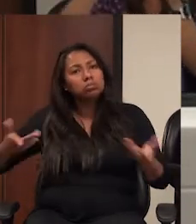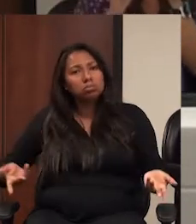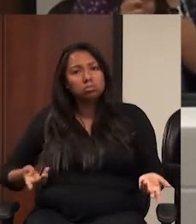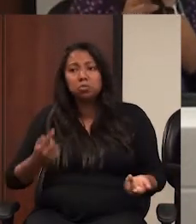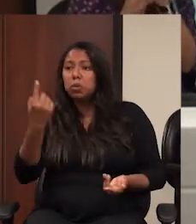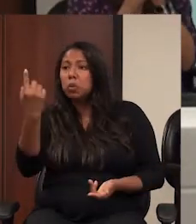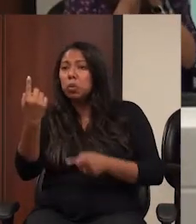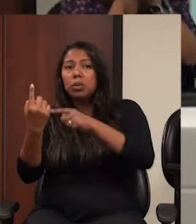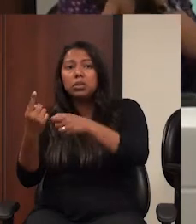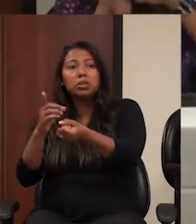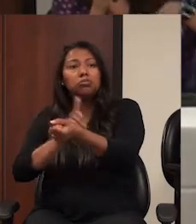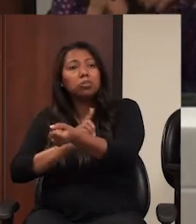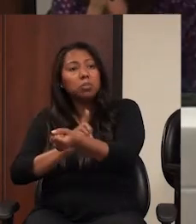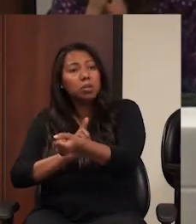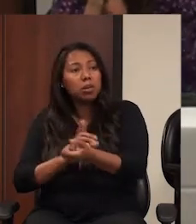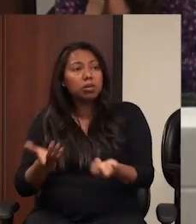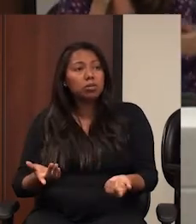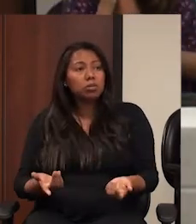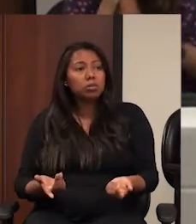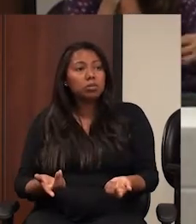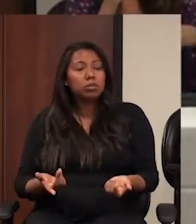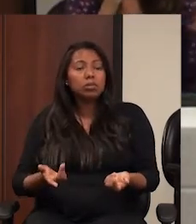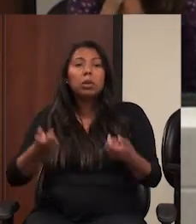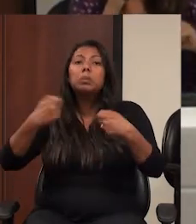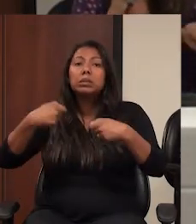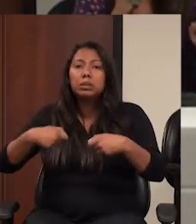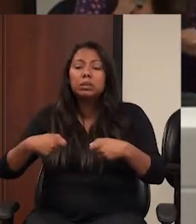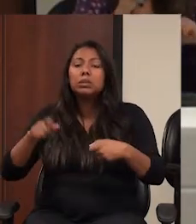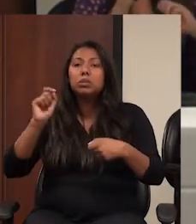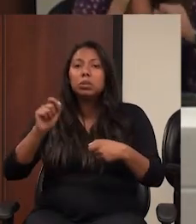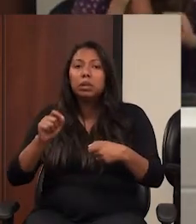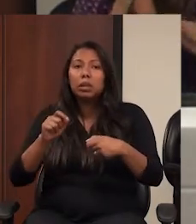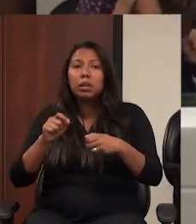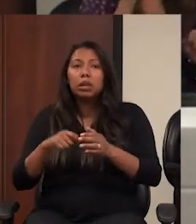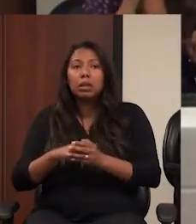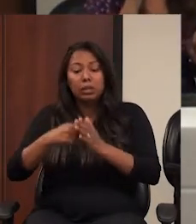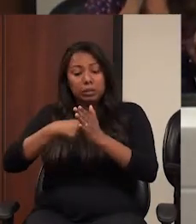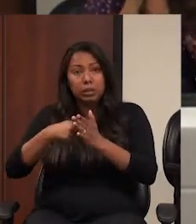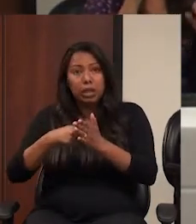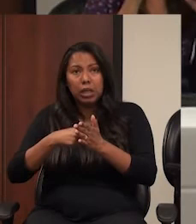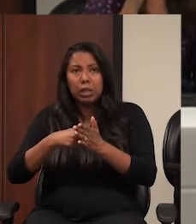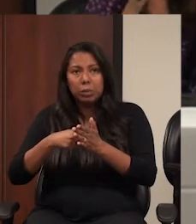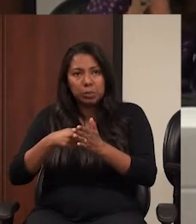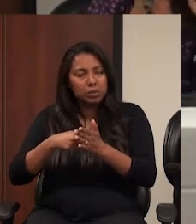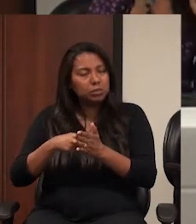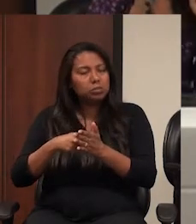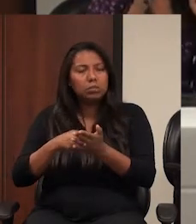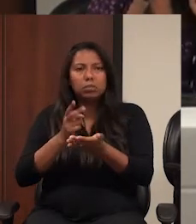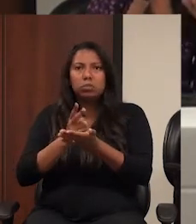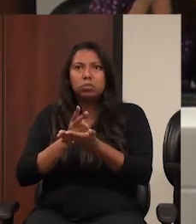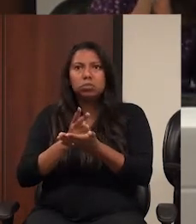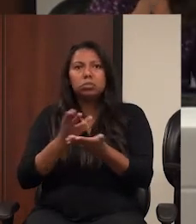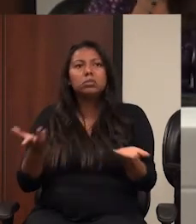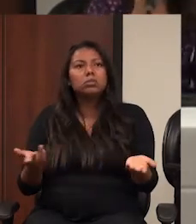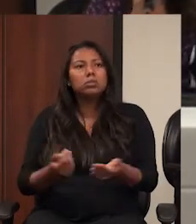tem diabetes, tem que ficar fazendo exame de insulina o tempo todo, de glicemia o tempo todo.